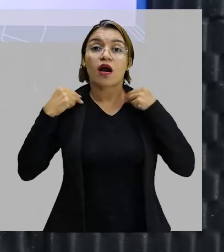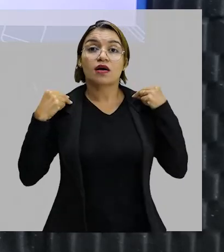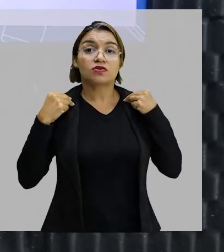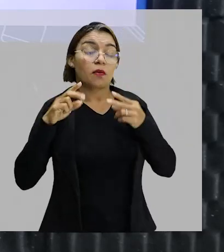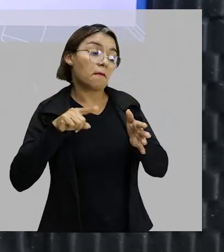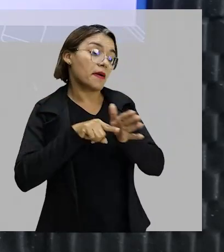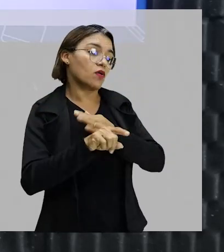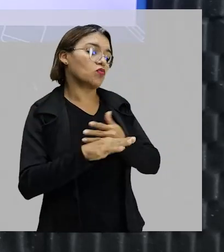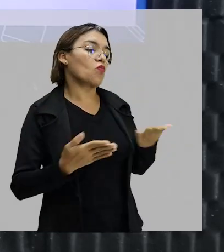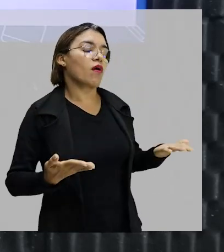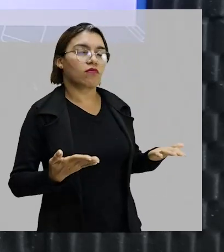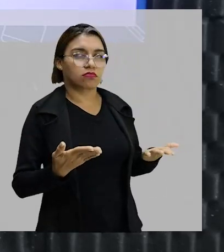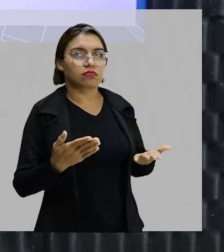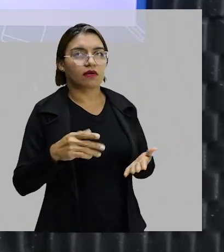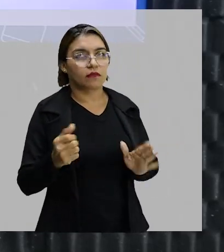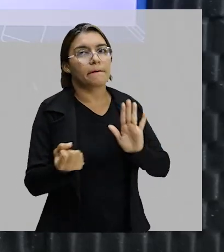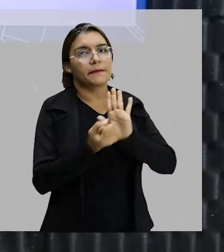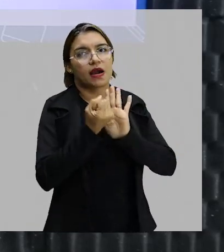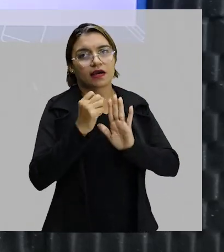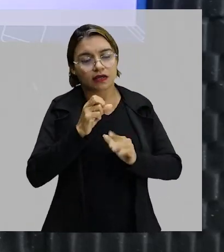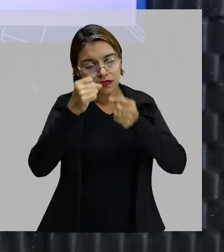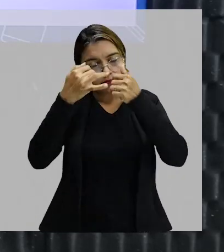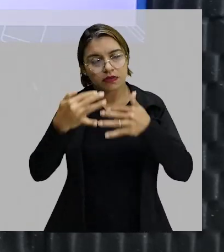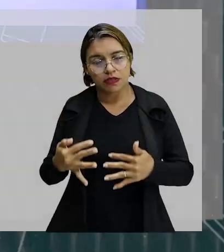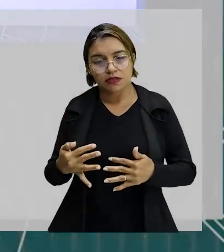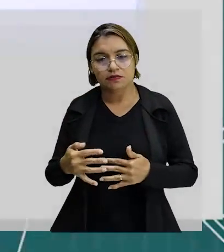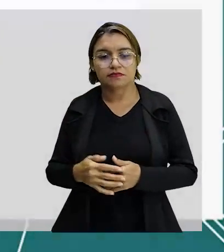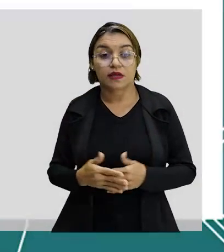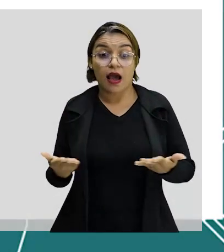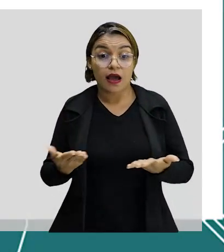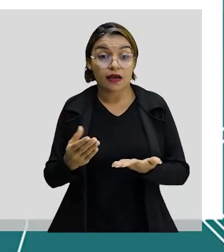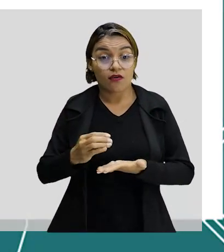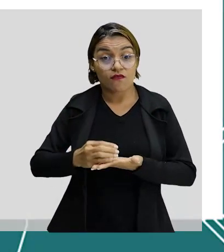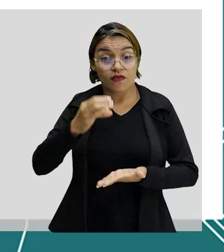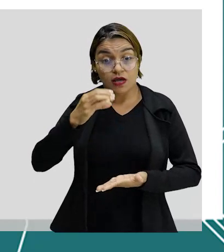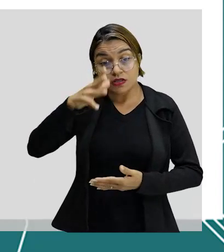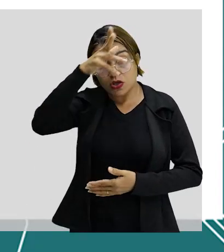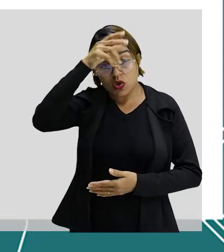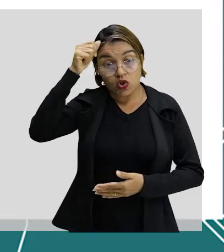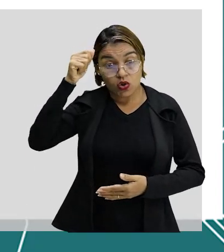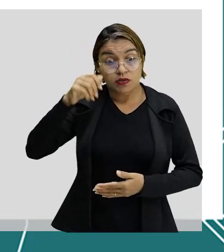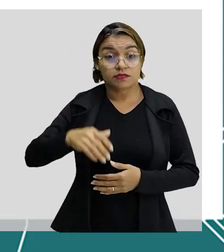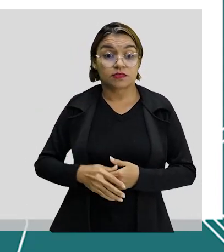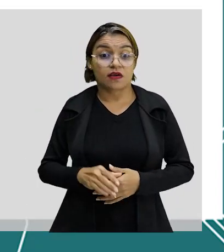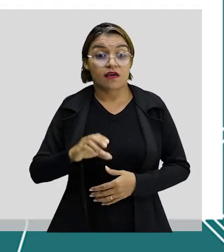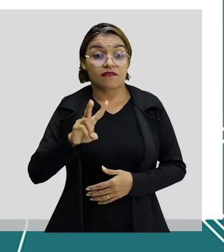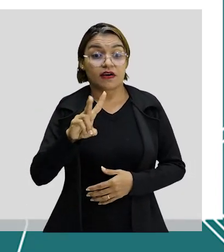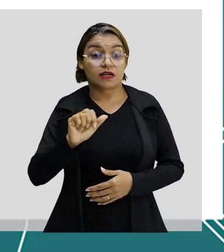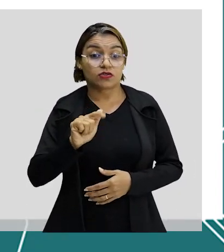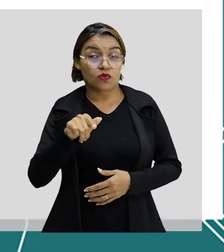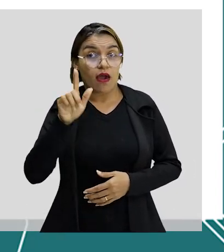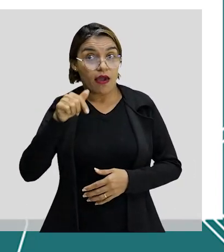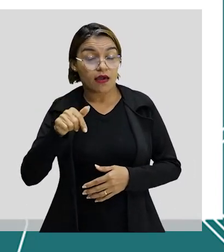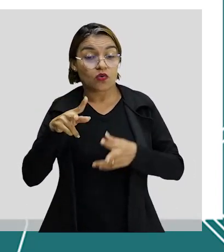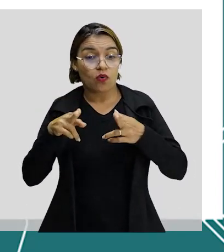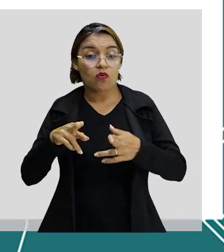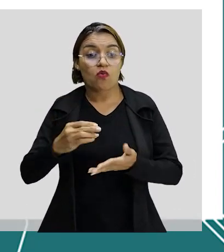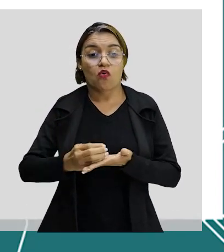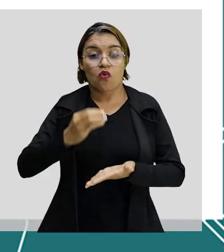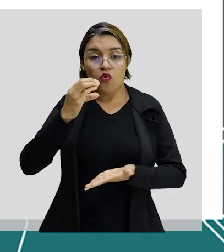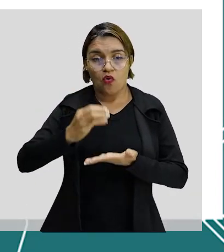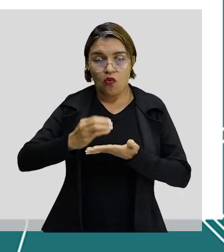sim identifica, tá? Então aqui eu posso utilizar um vaso de gaseosa, vaso é copo, tá? Um vaso